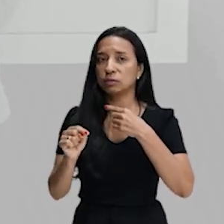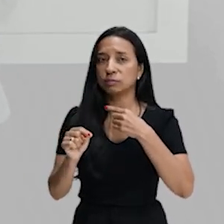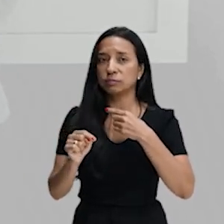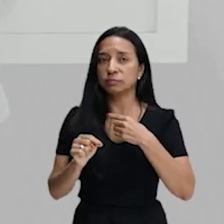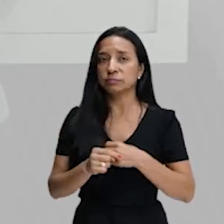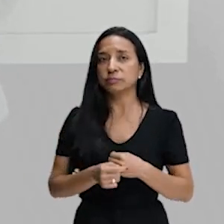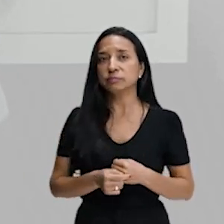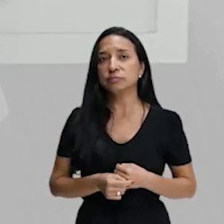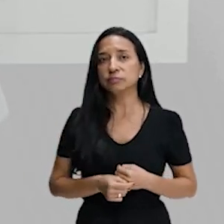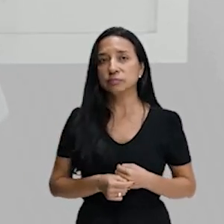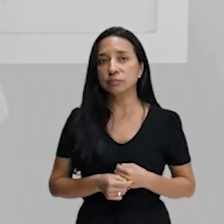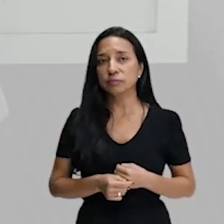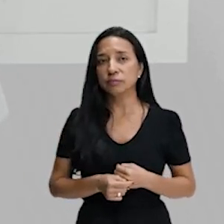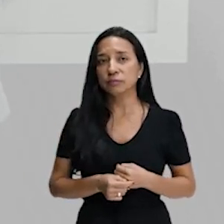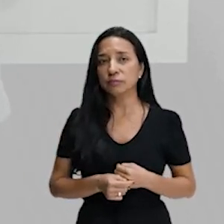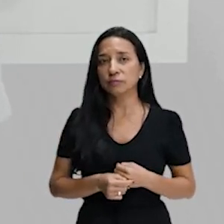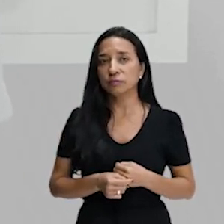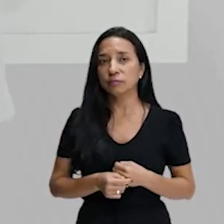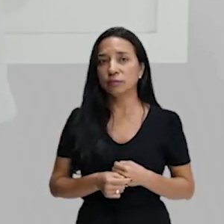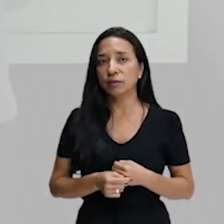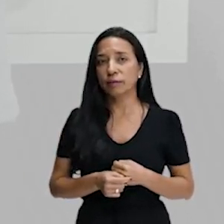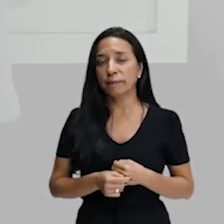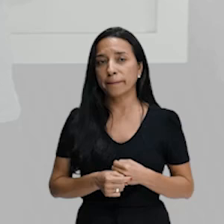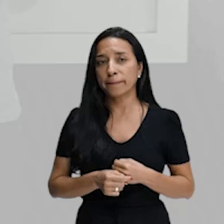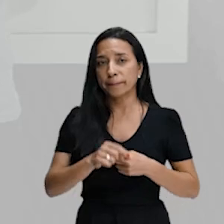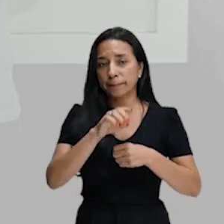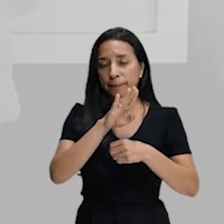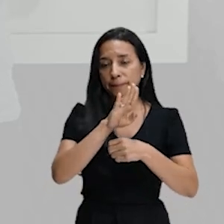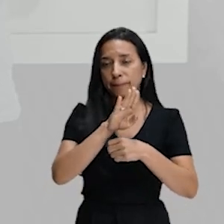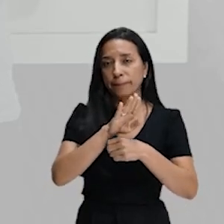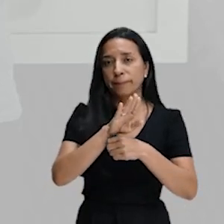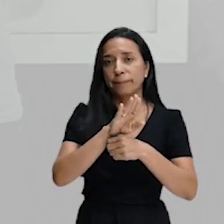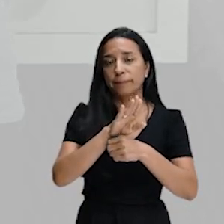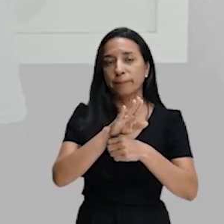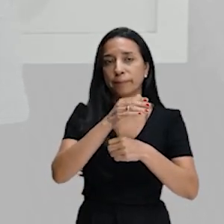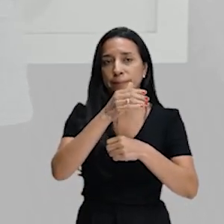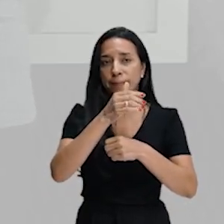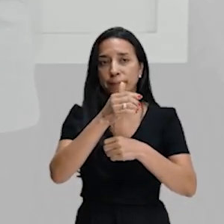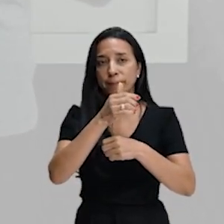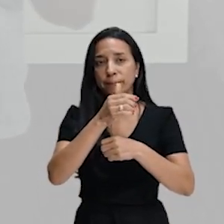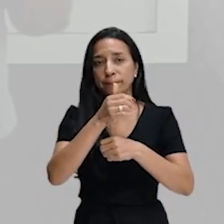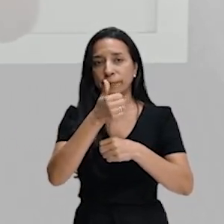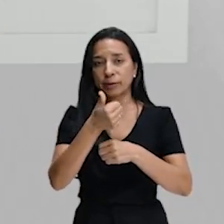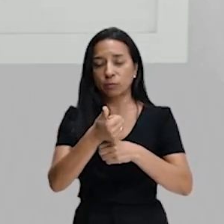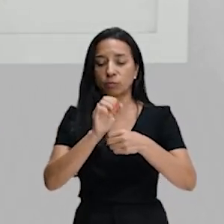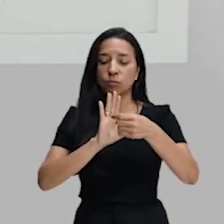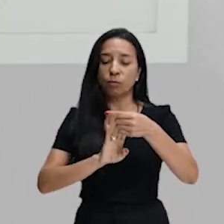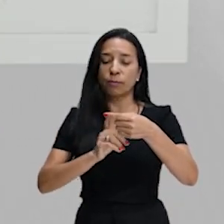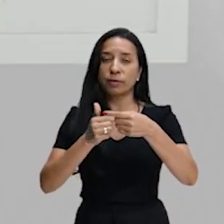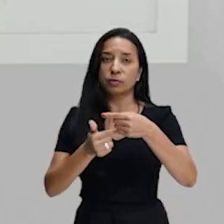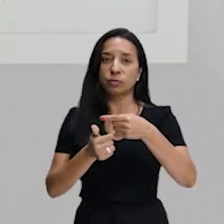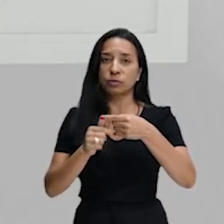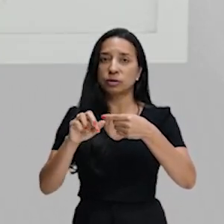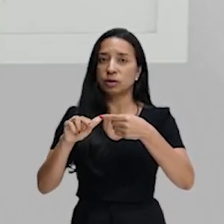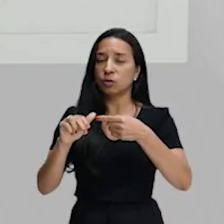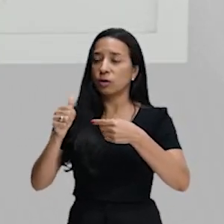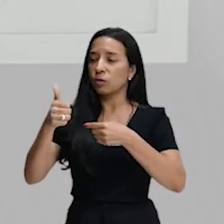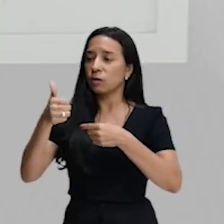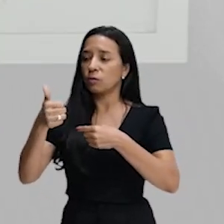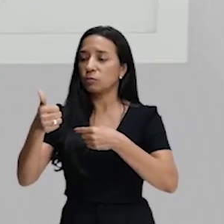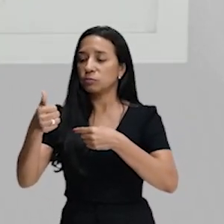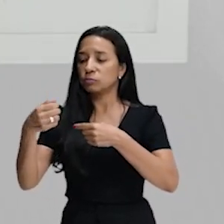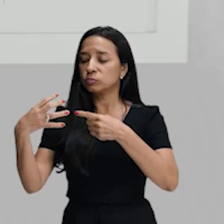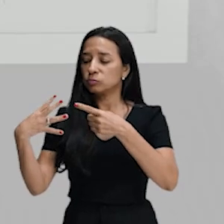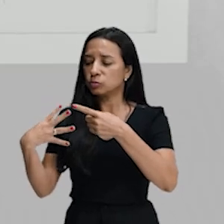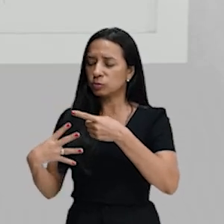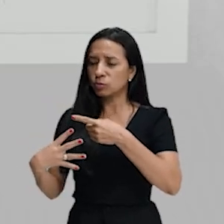o campo 2 vai ser igual a 1 sobre 4. Pronto. Quando você olha nas alternativas, você não